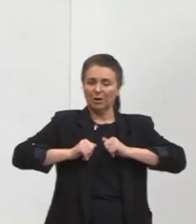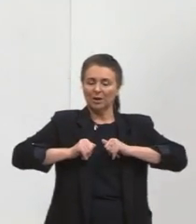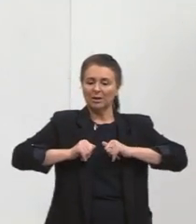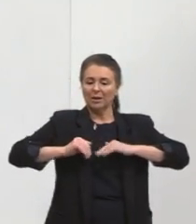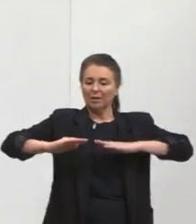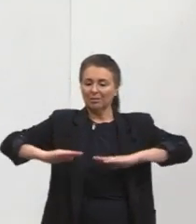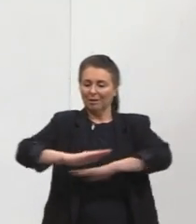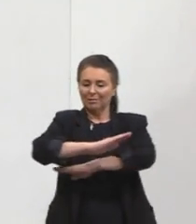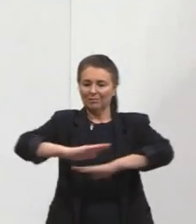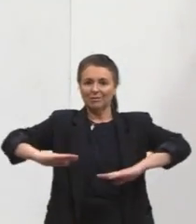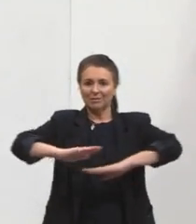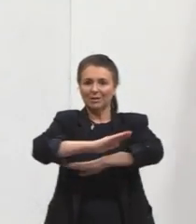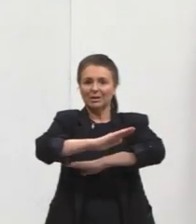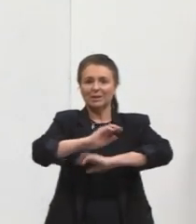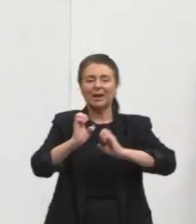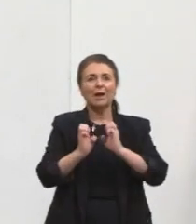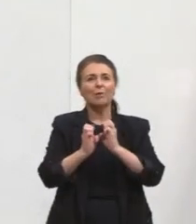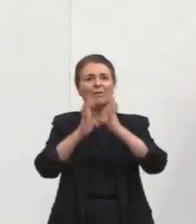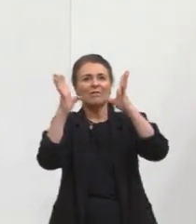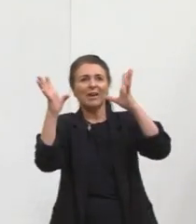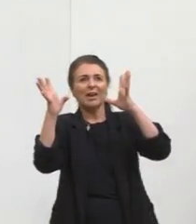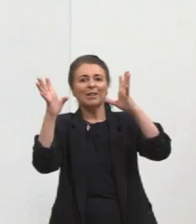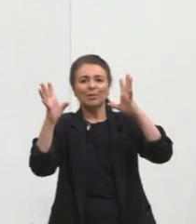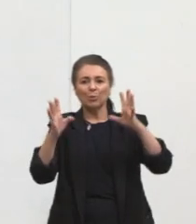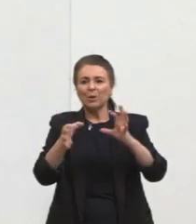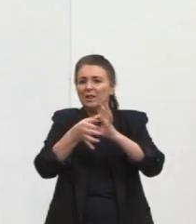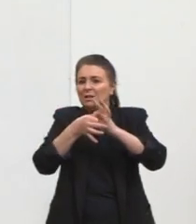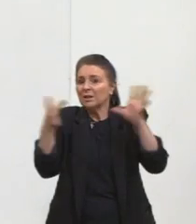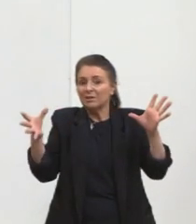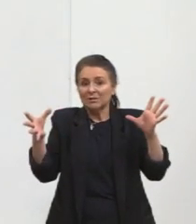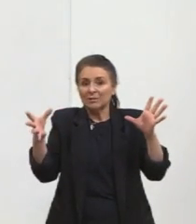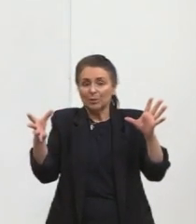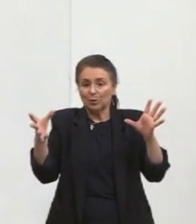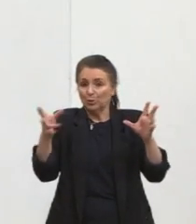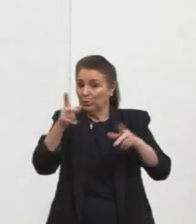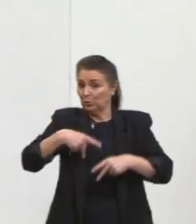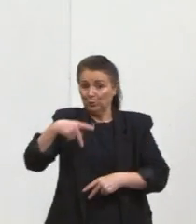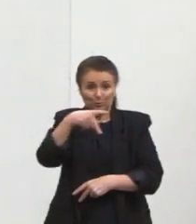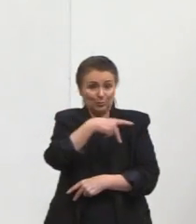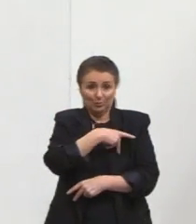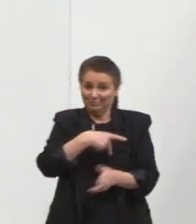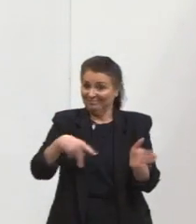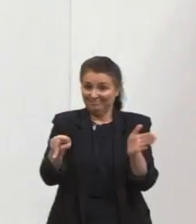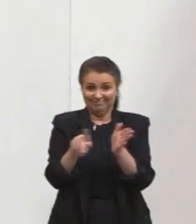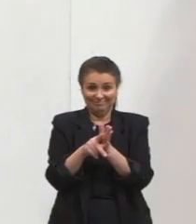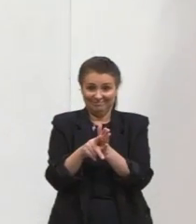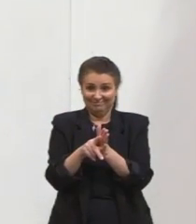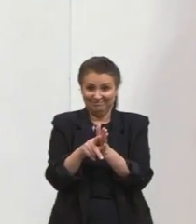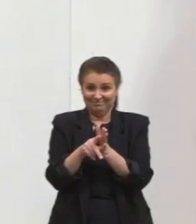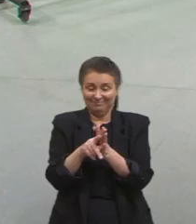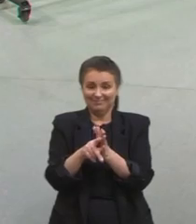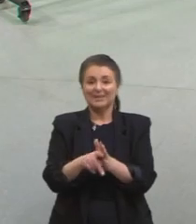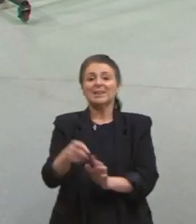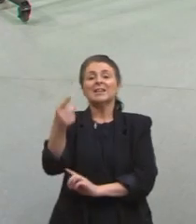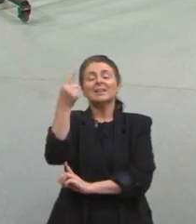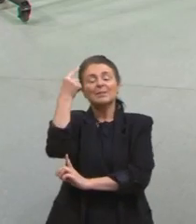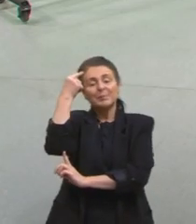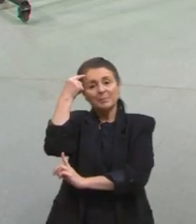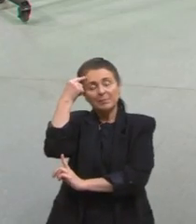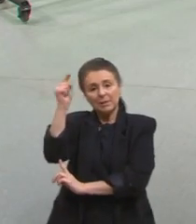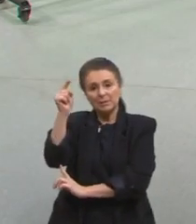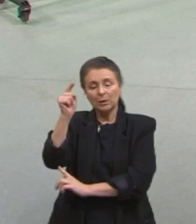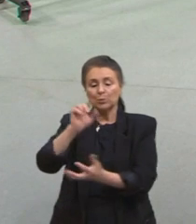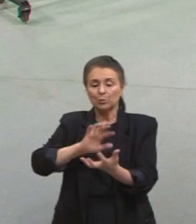aberto né feito pelo povo e para o povo e daí então pensando né